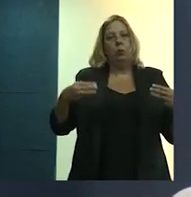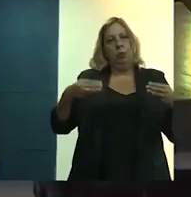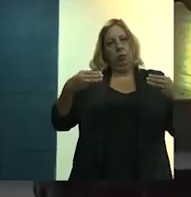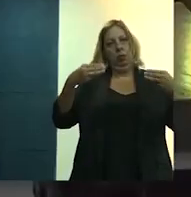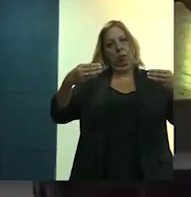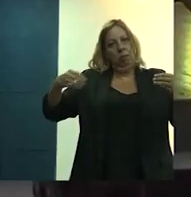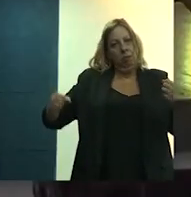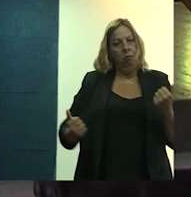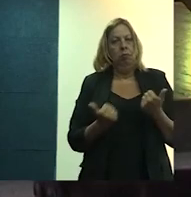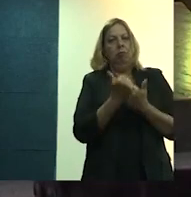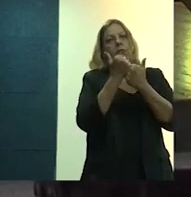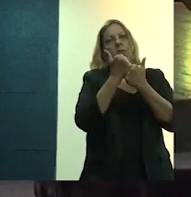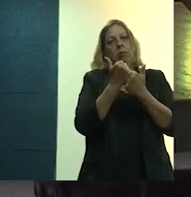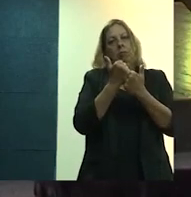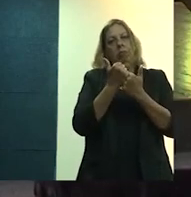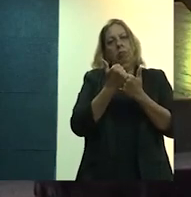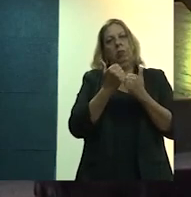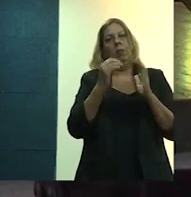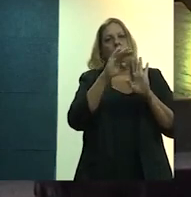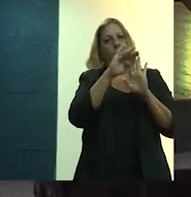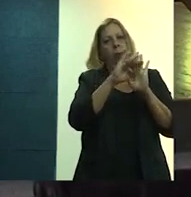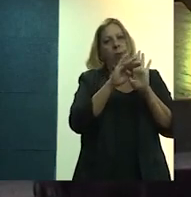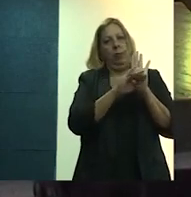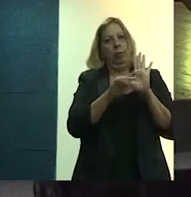Ministérios para integrar o programa também